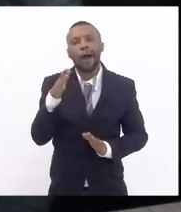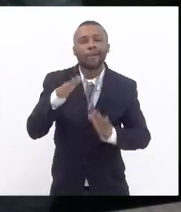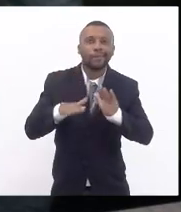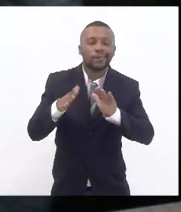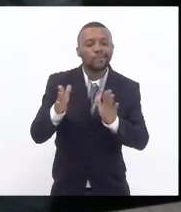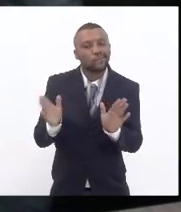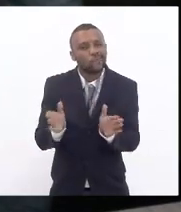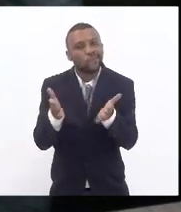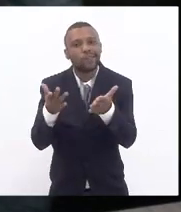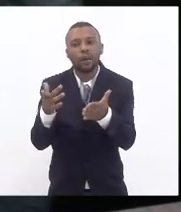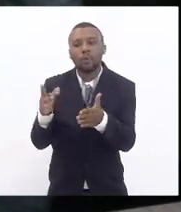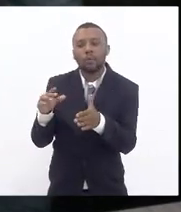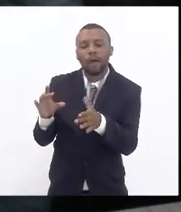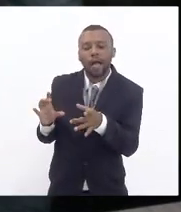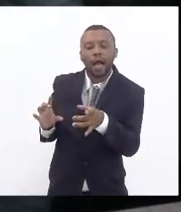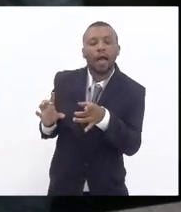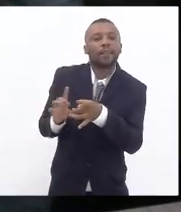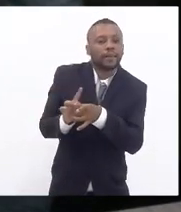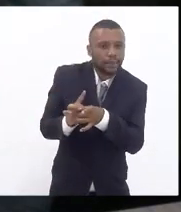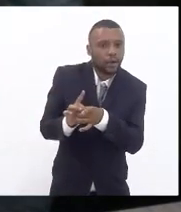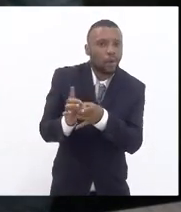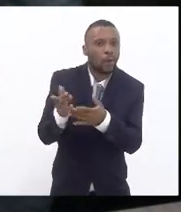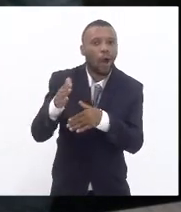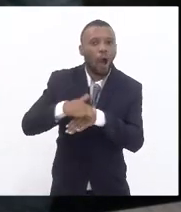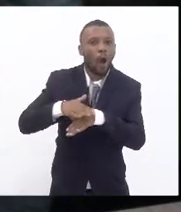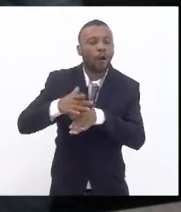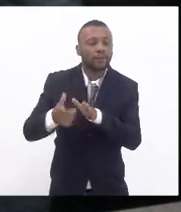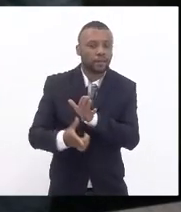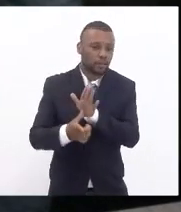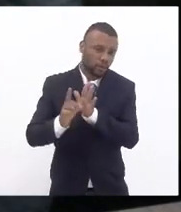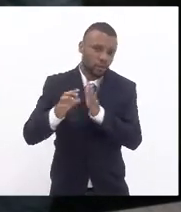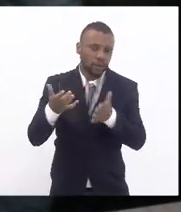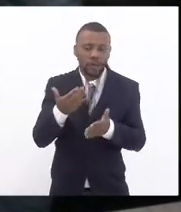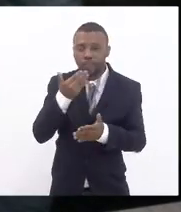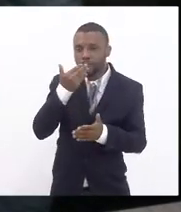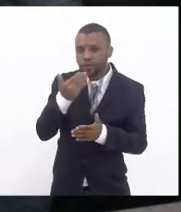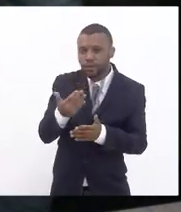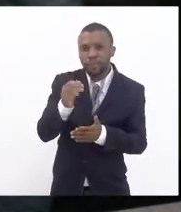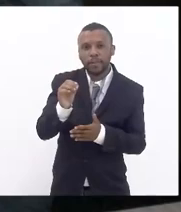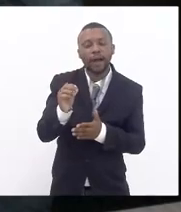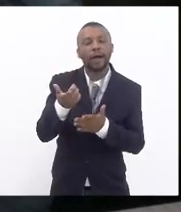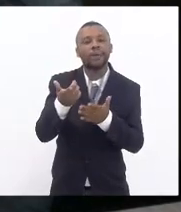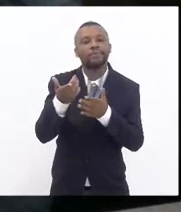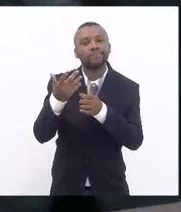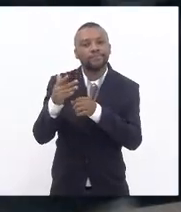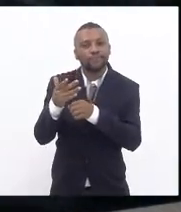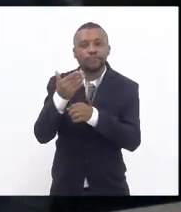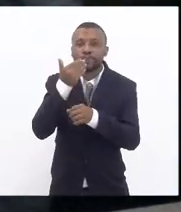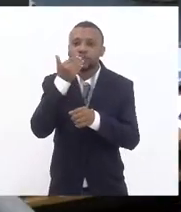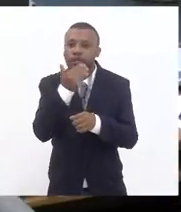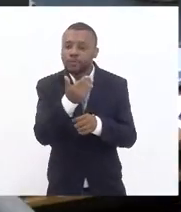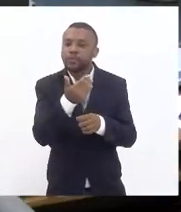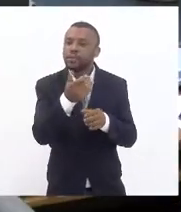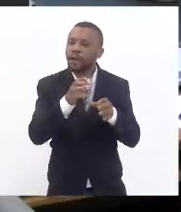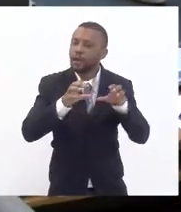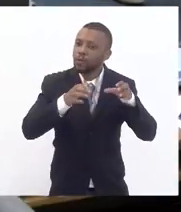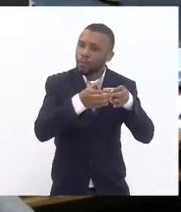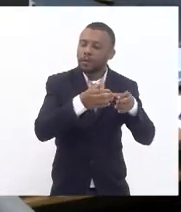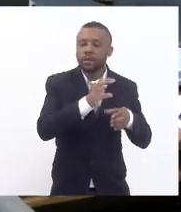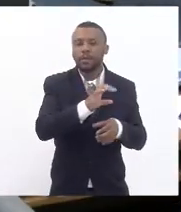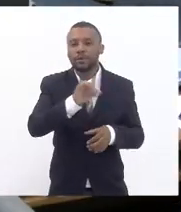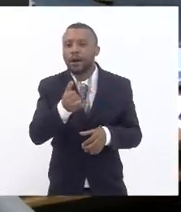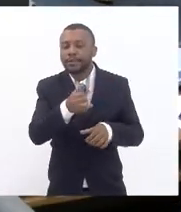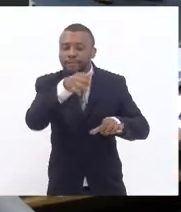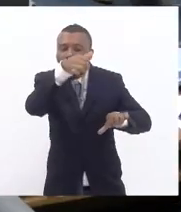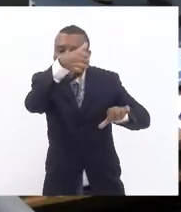ao autor anterior. Se Vossa Excelência concordar, eu queria pedir a Vossa Excelência para remeter a CCJ para uma nova avaliação. Para não prejudicar.